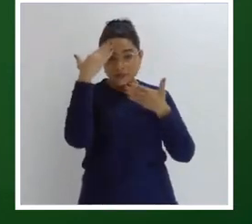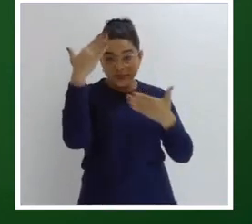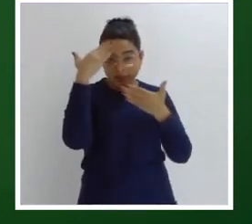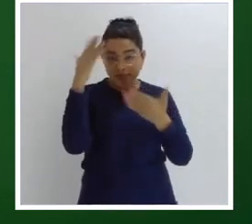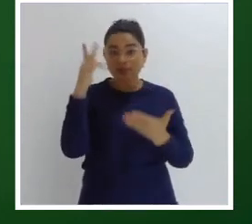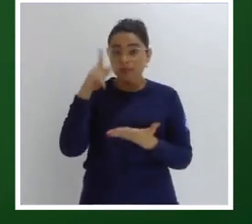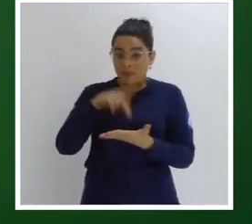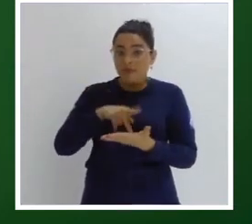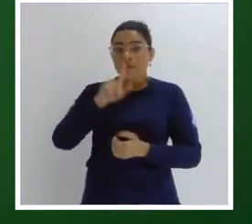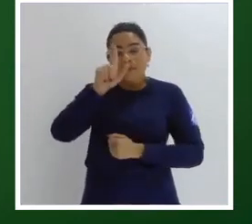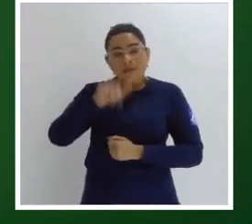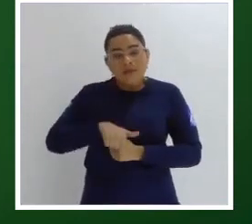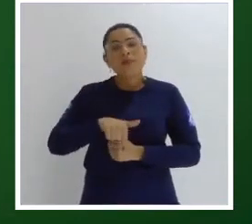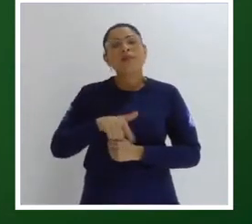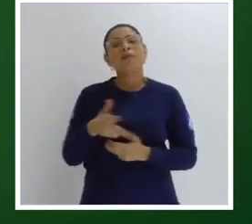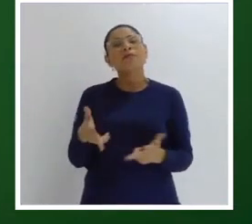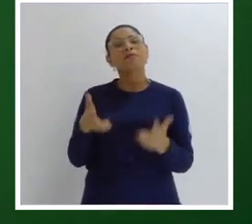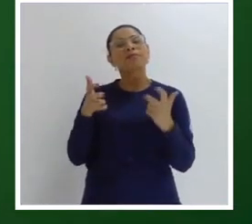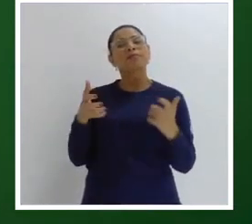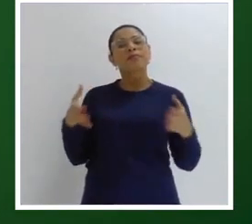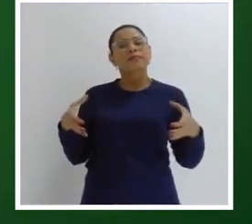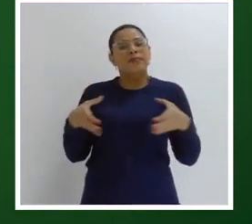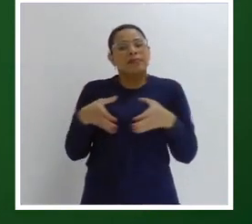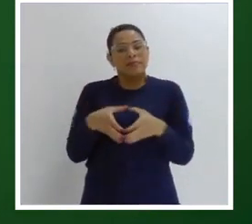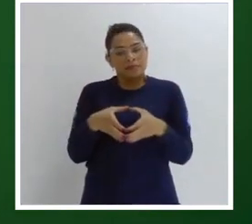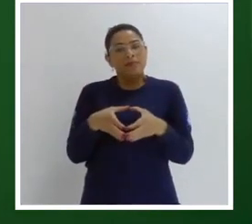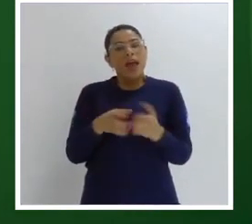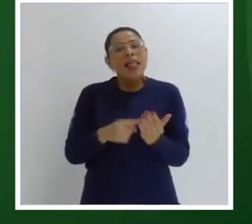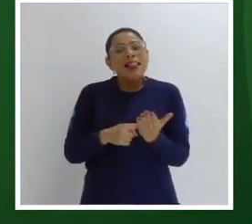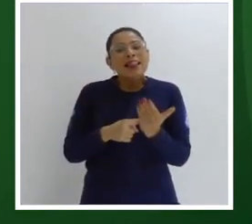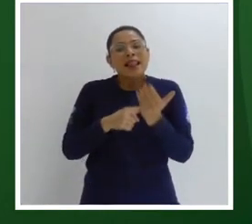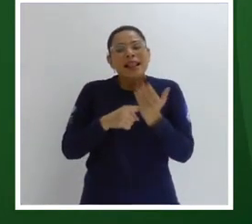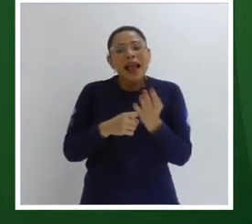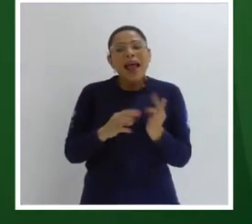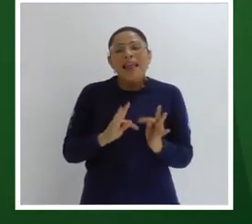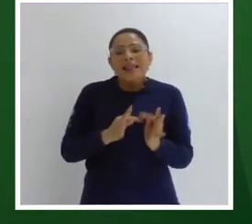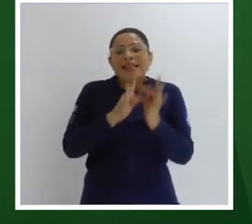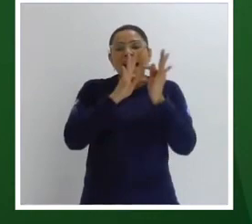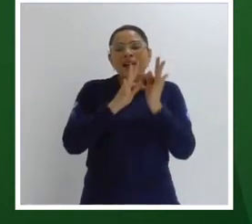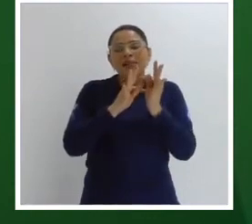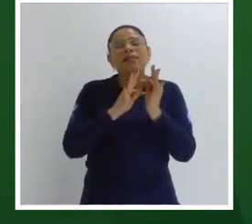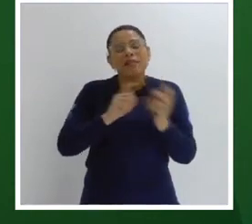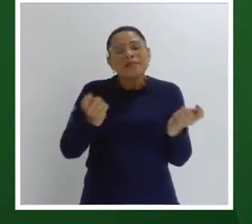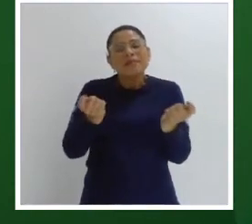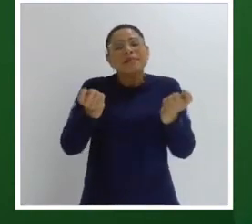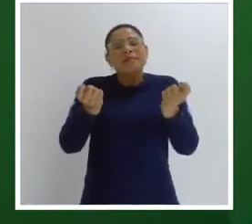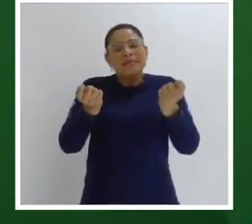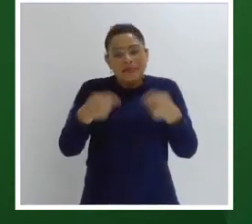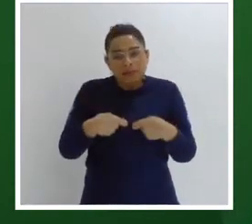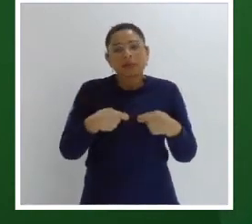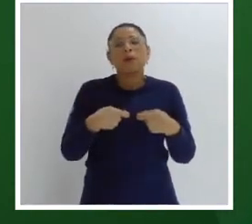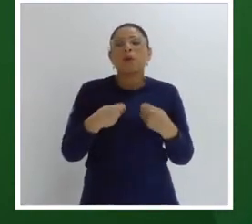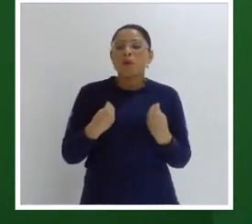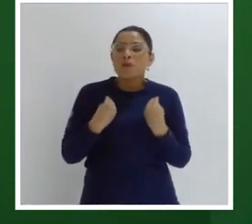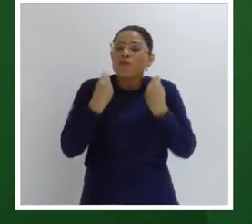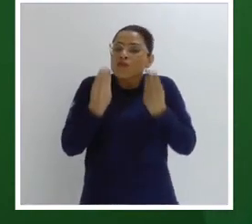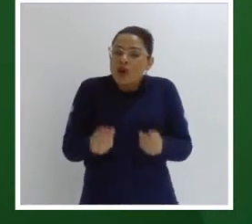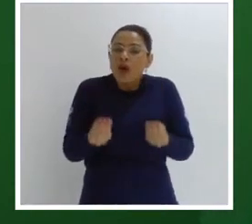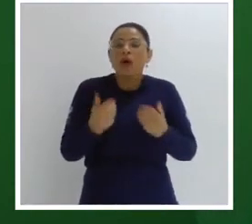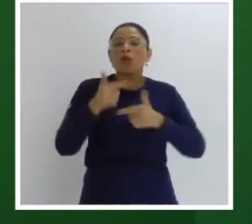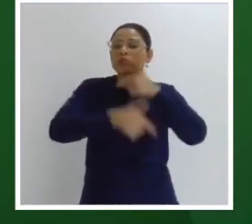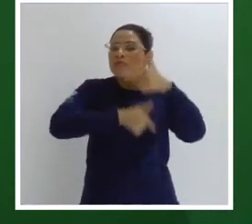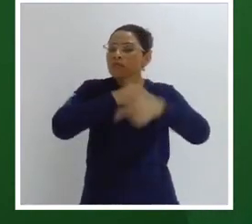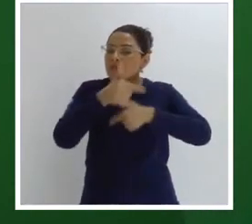é Equipe técnica né que proporcionou todo esse trabalho de